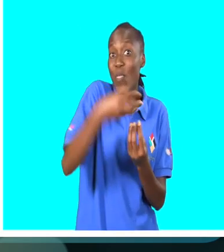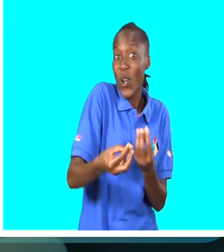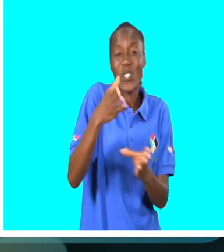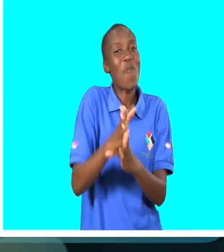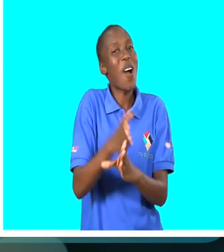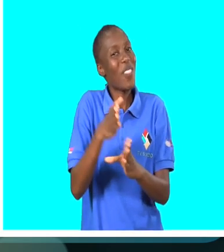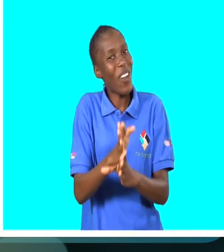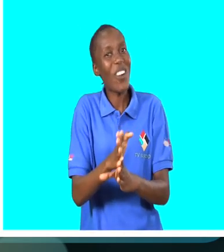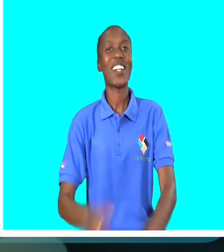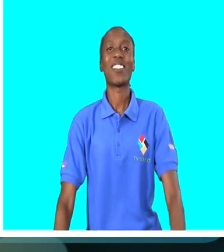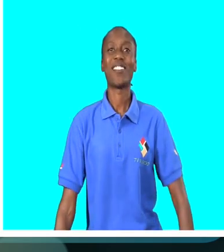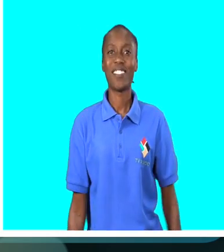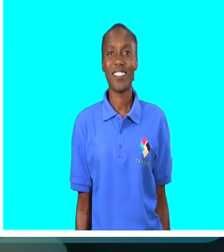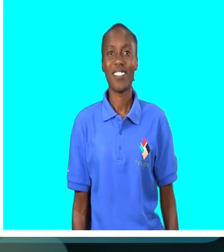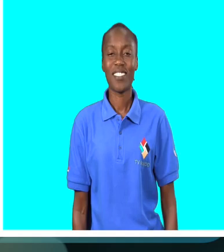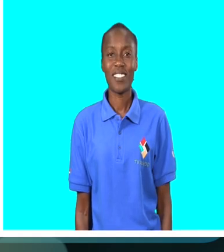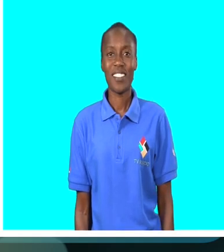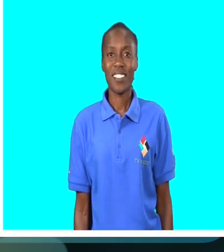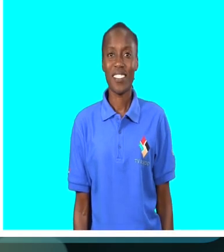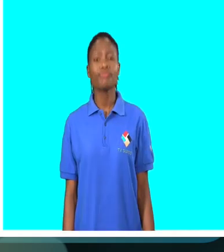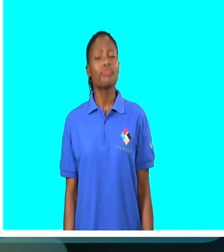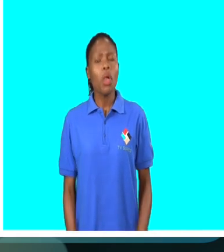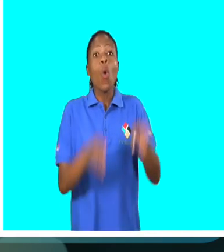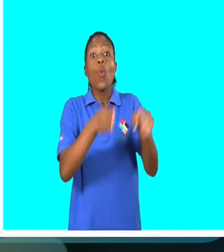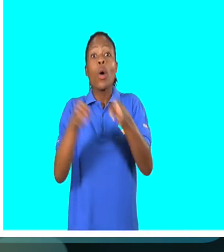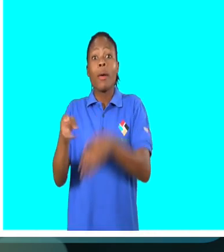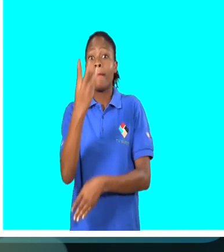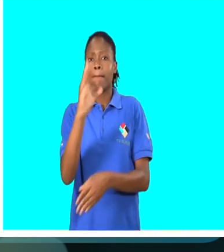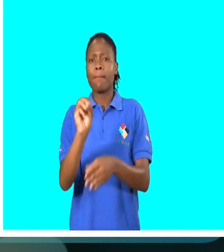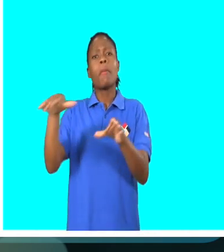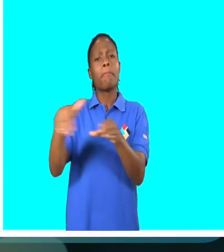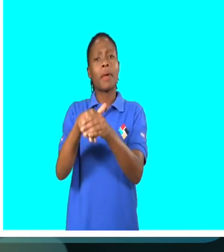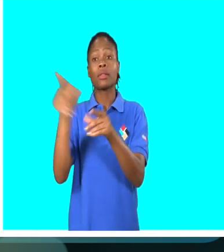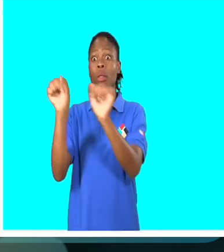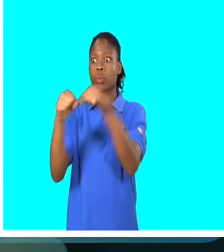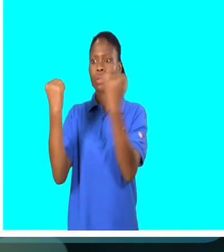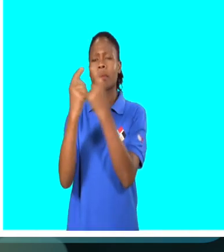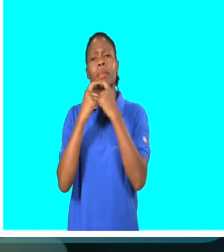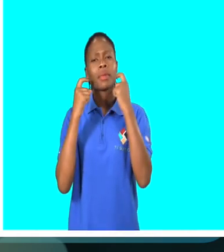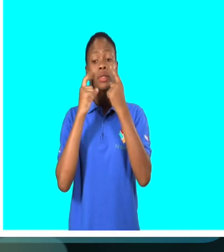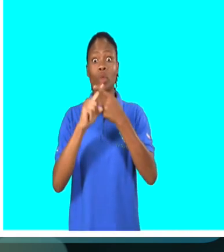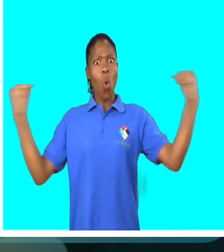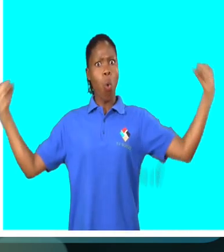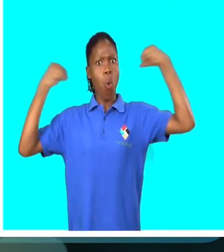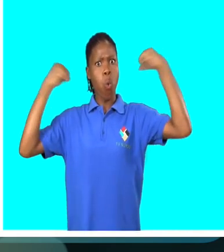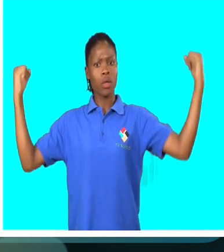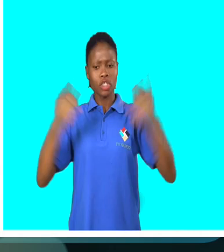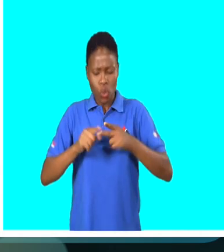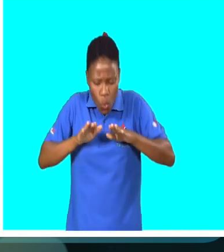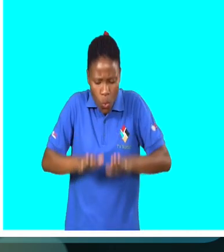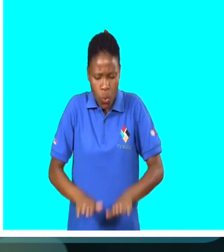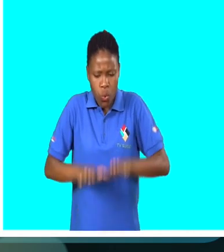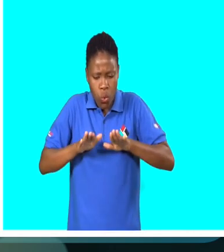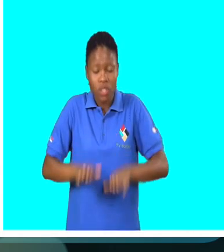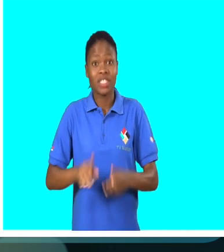carne grelhada, batata doce, mandioca. Em Moçambique, a Associação de Fitness é composta